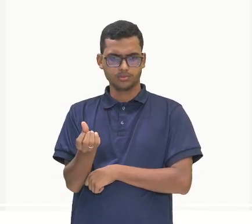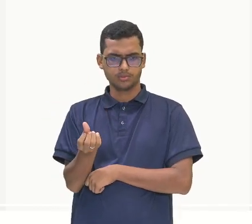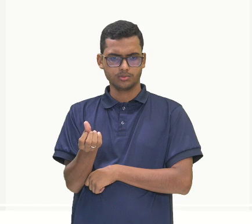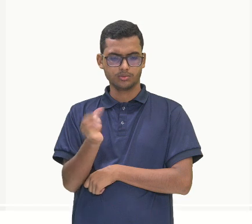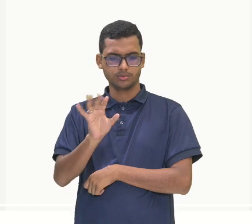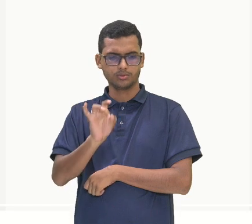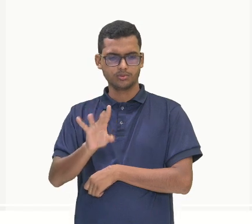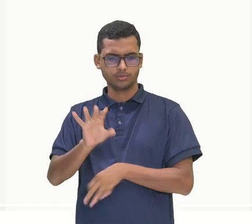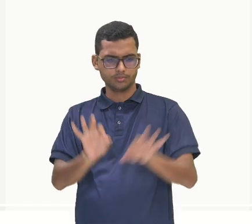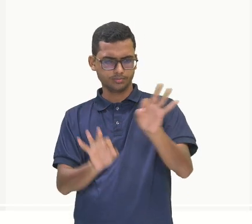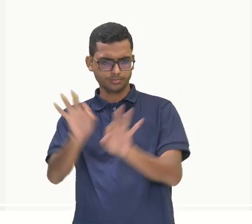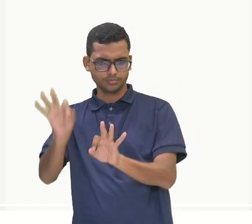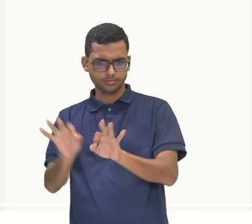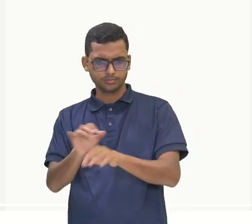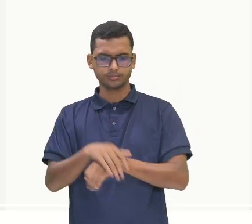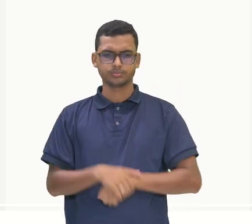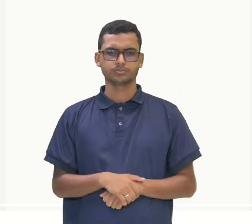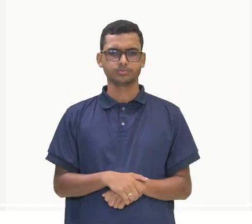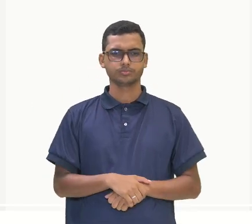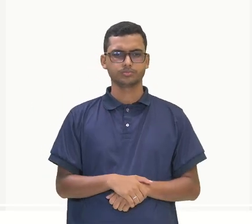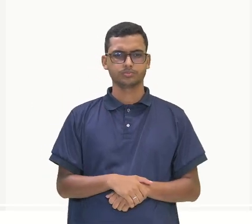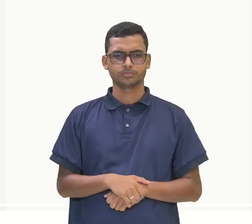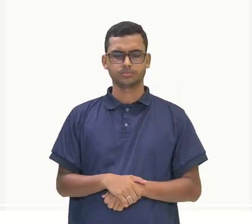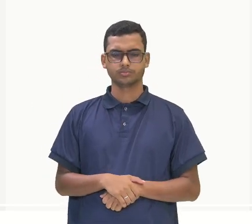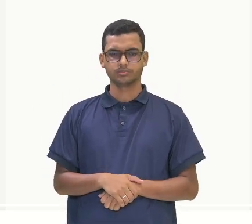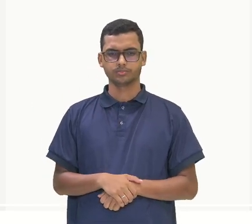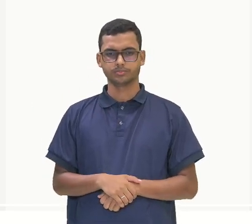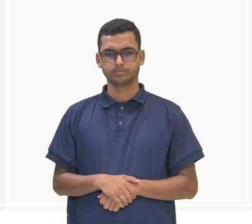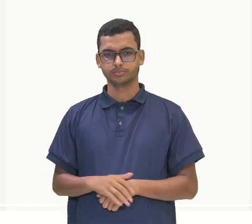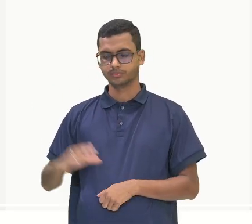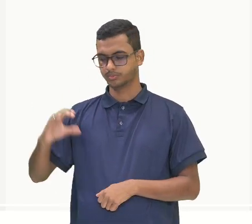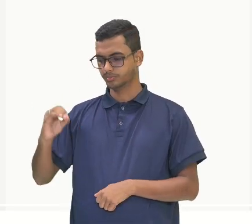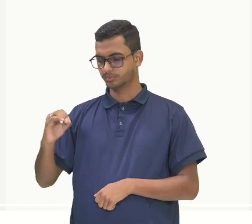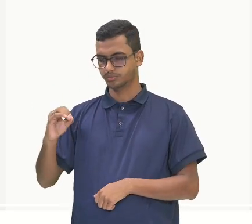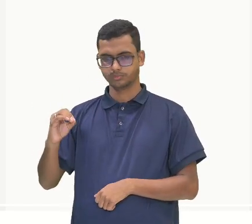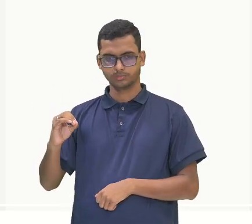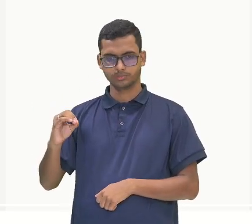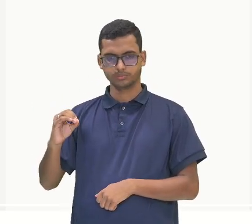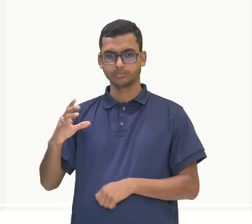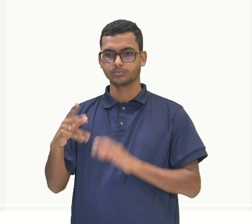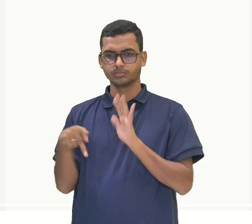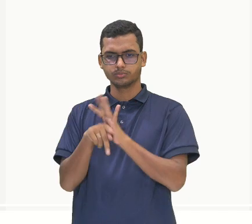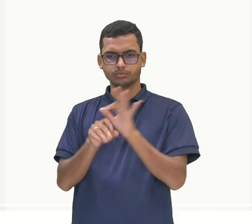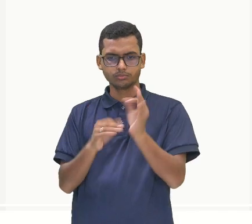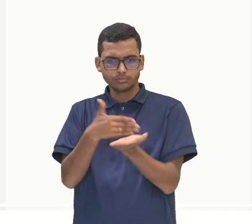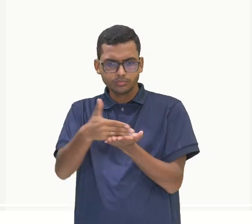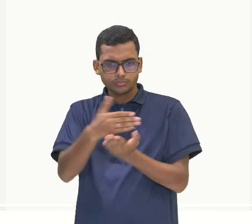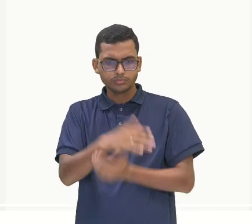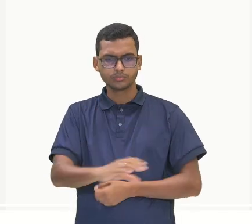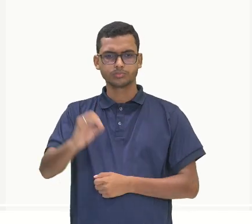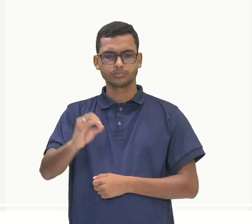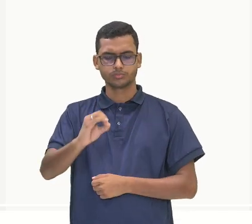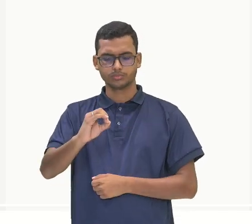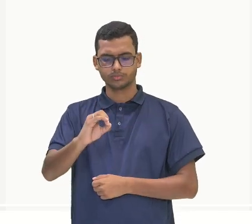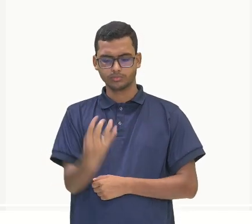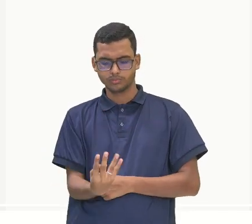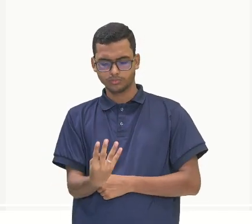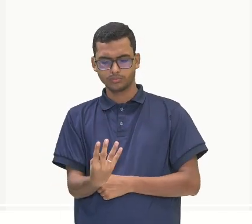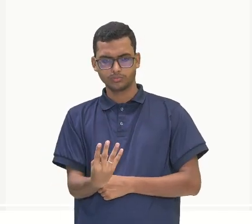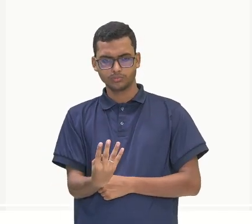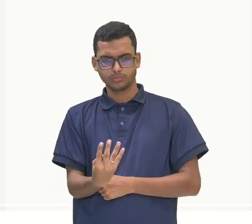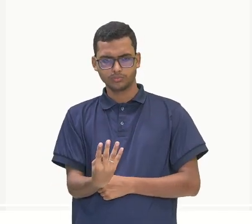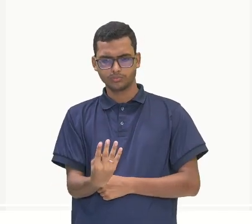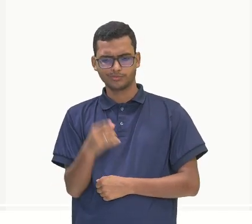vai ficar 4. Tá bom? Eu emprestei 1, aqui fica 4. 4 menos 5, pode?